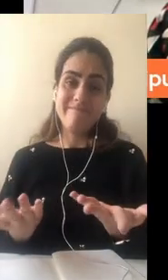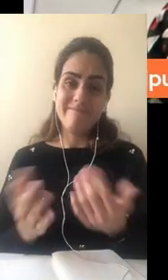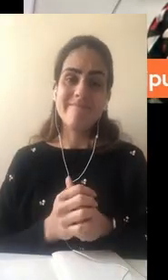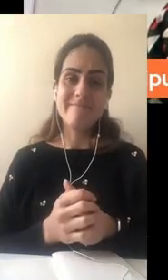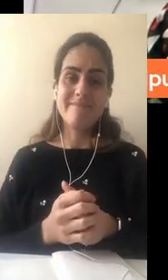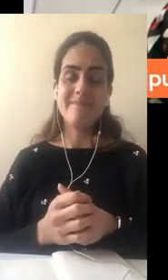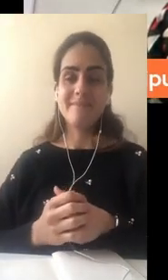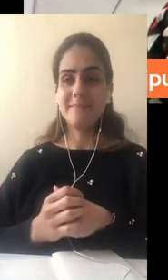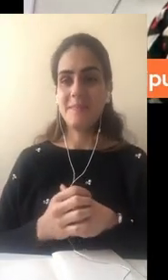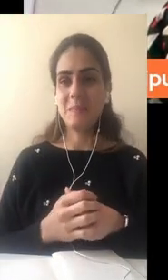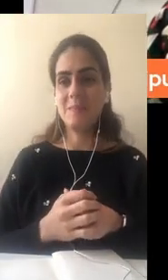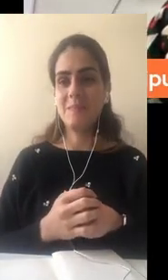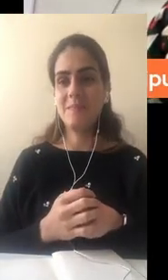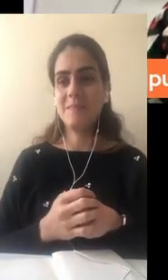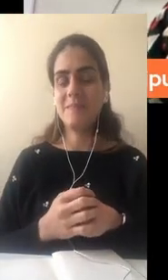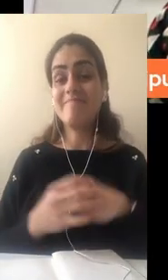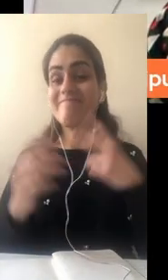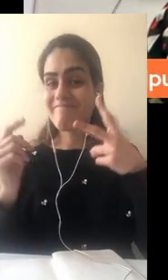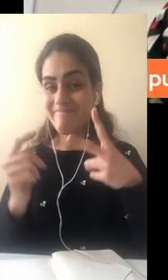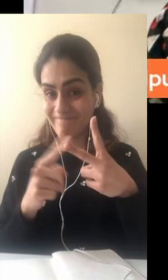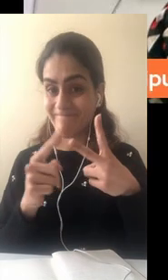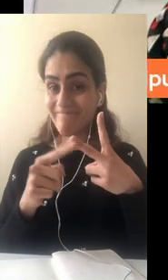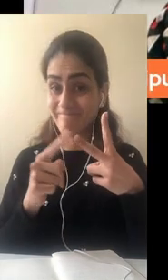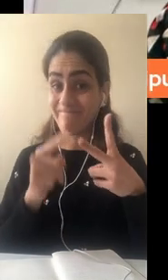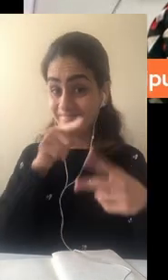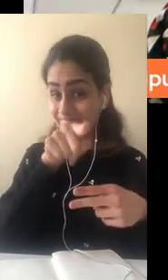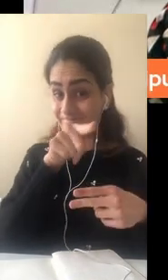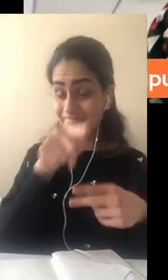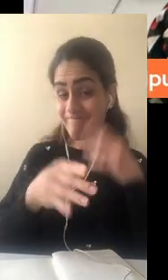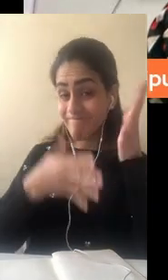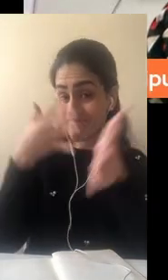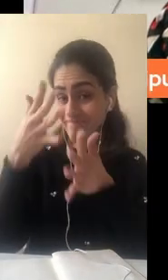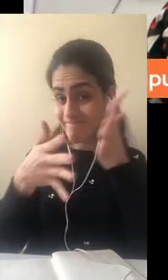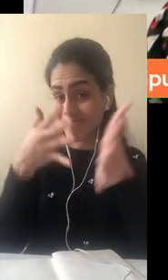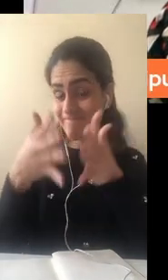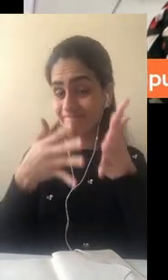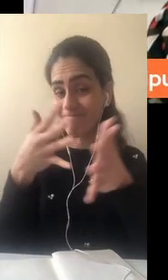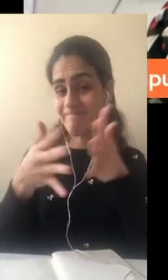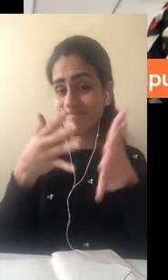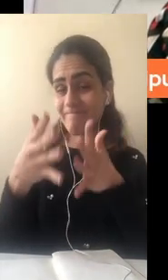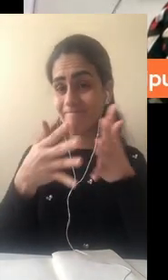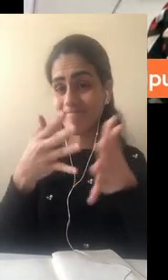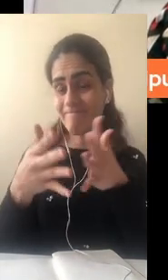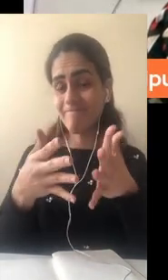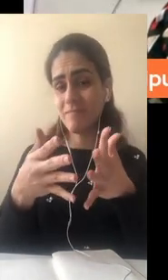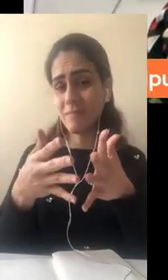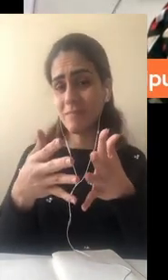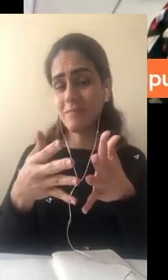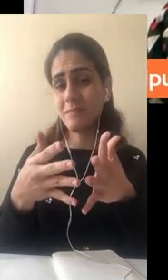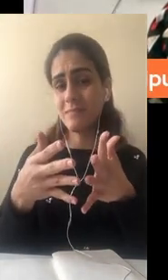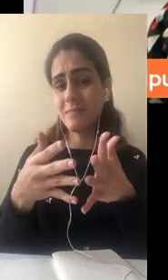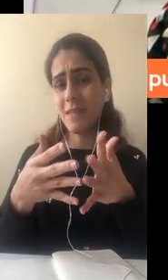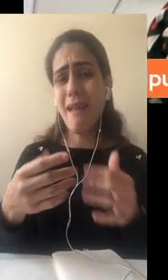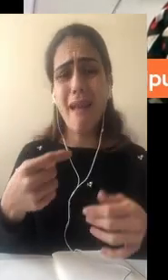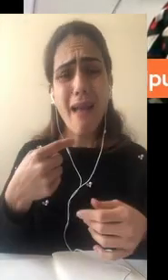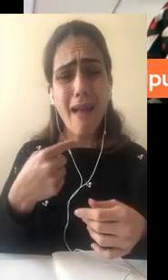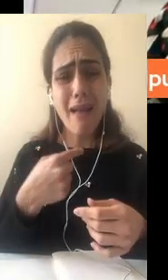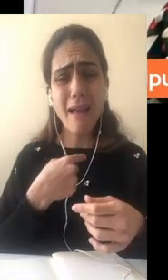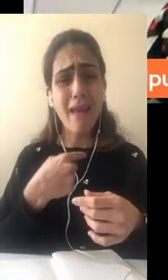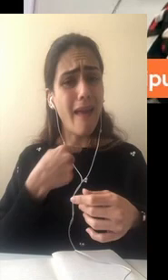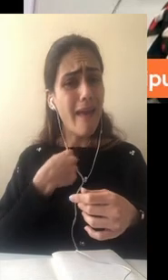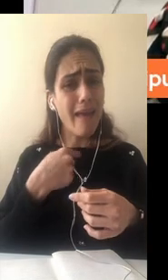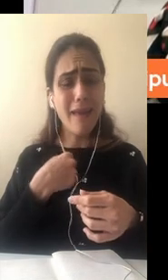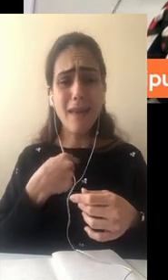vai contra a própria biologia. E essa segunda coisa que você falou agora. E aí eu vou